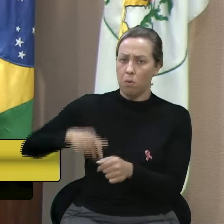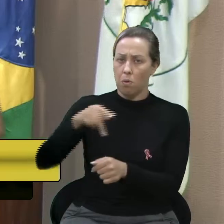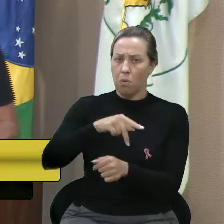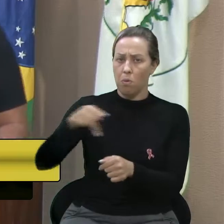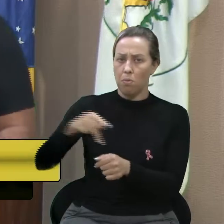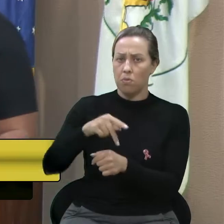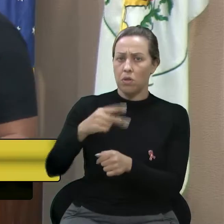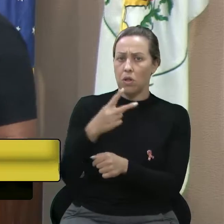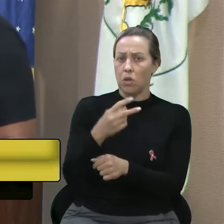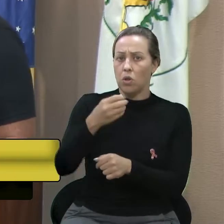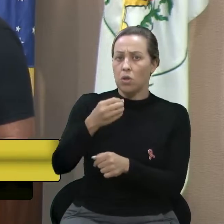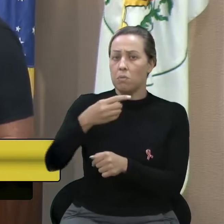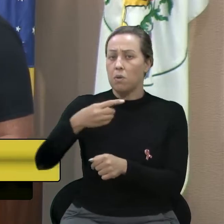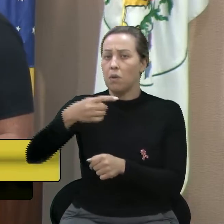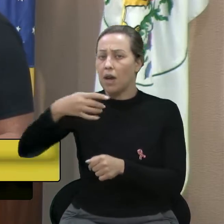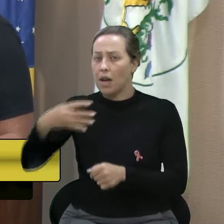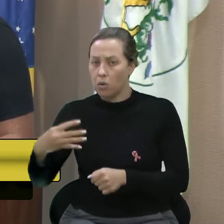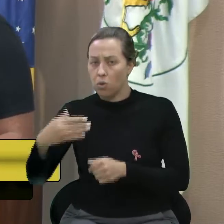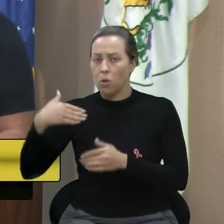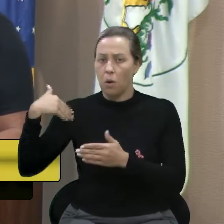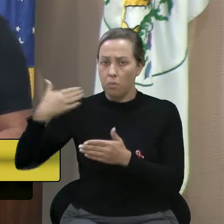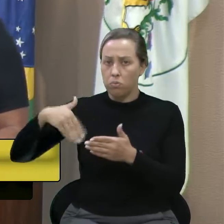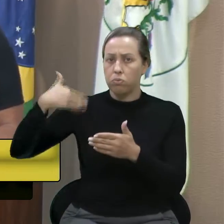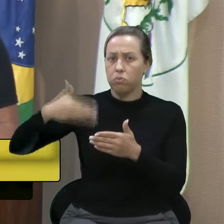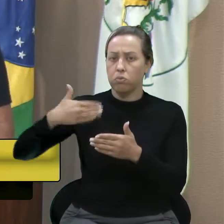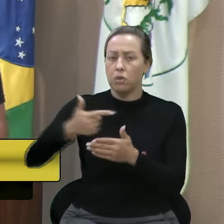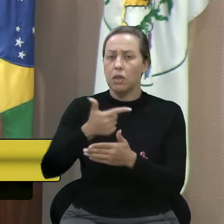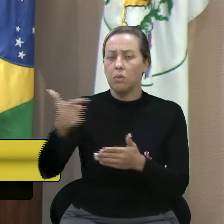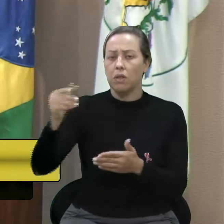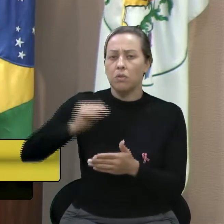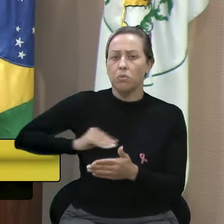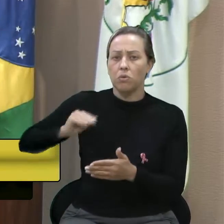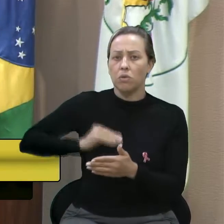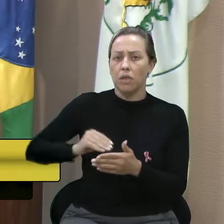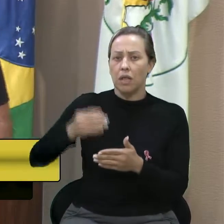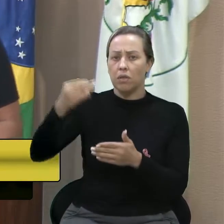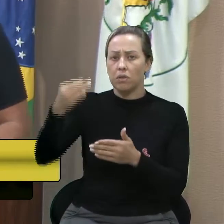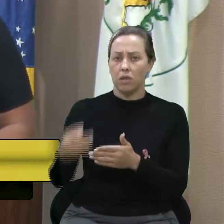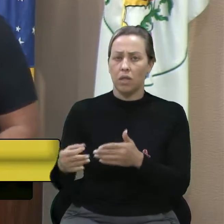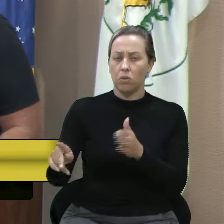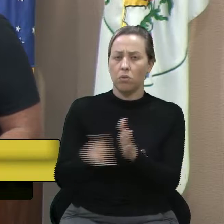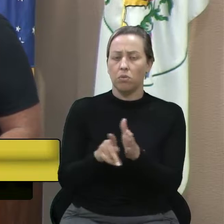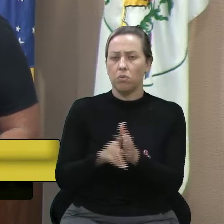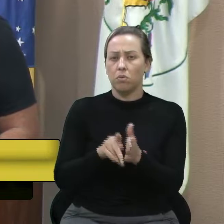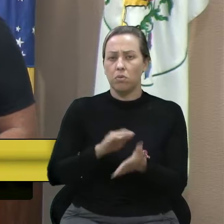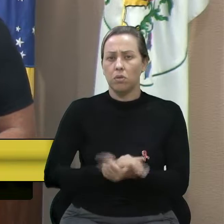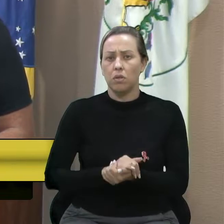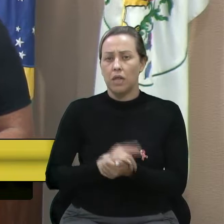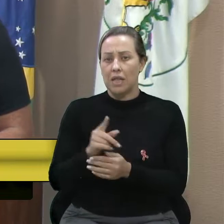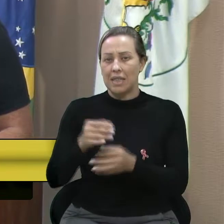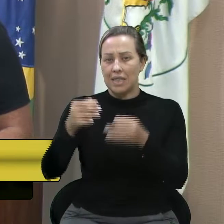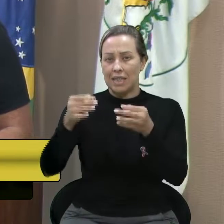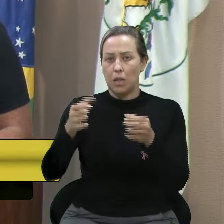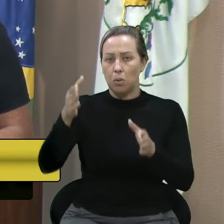desde 2014 não ganham reajuste do seu